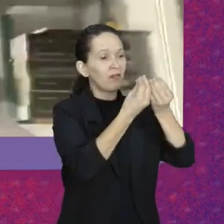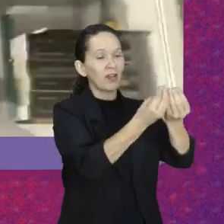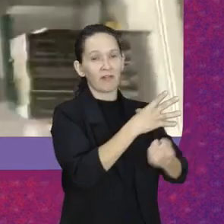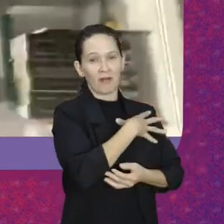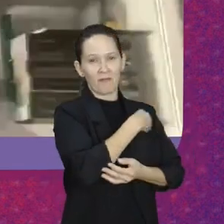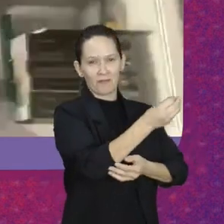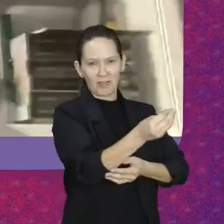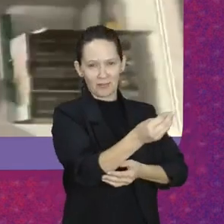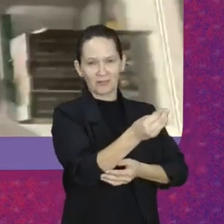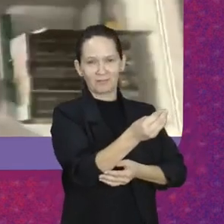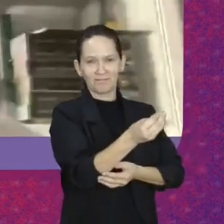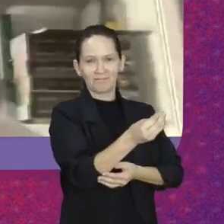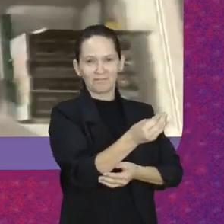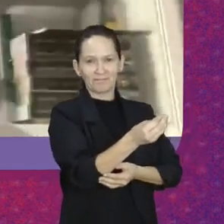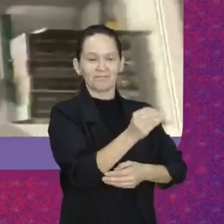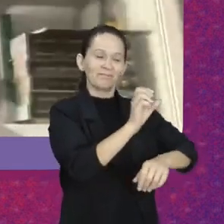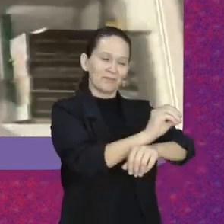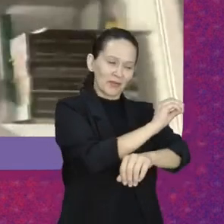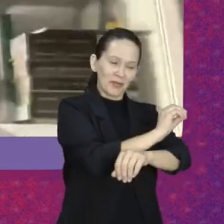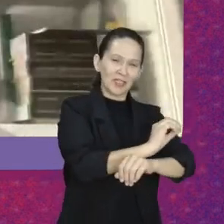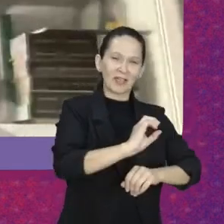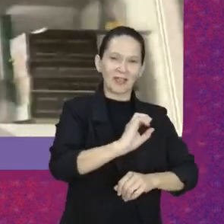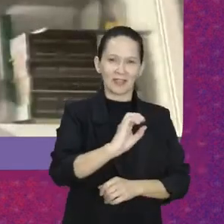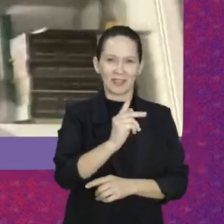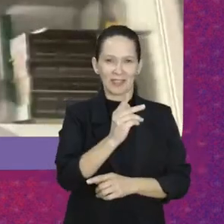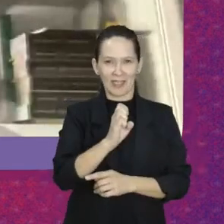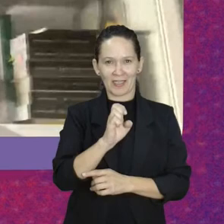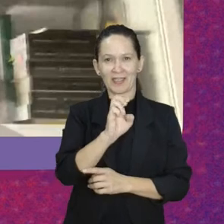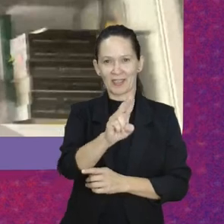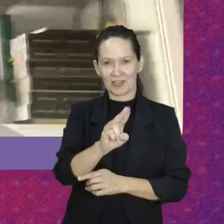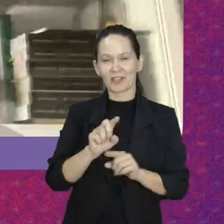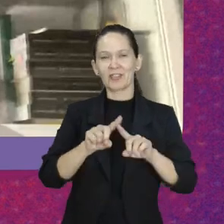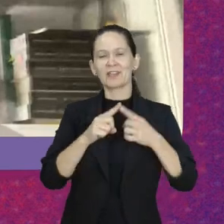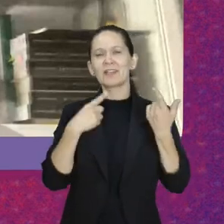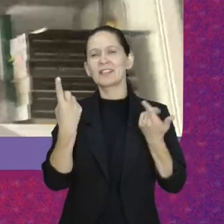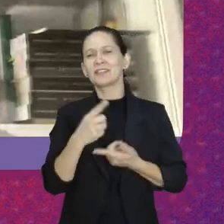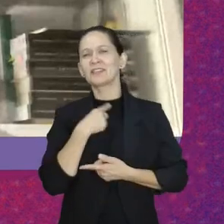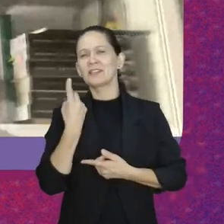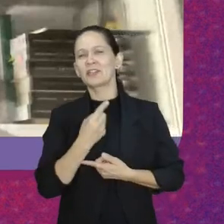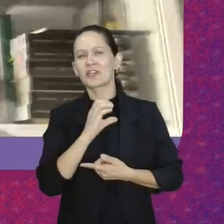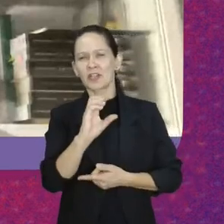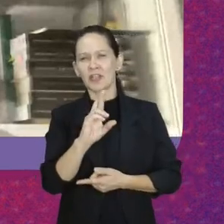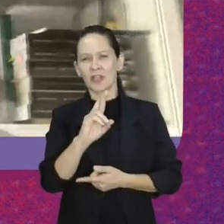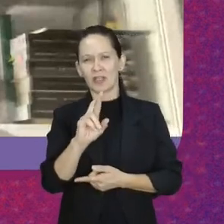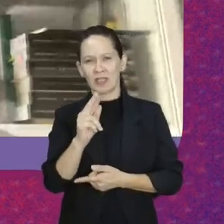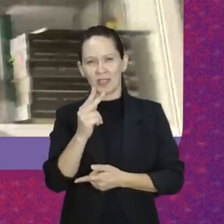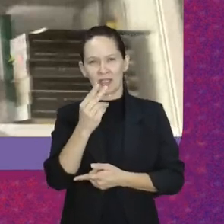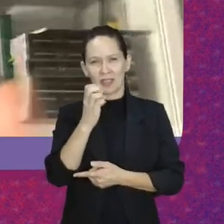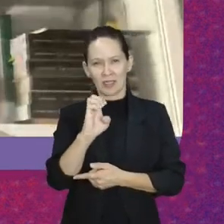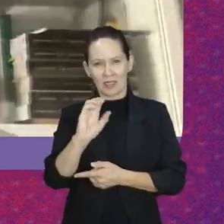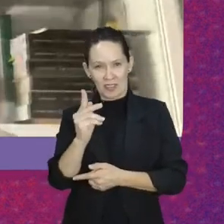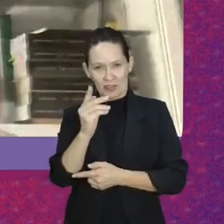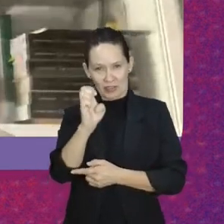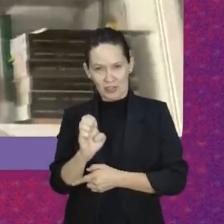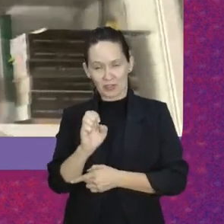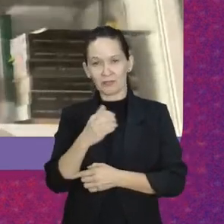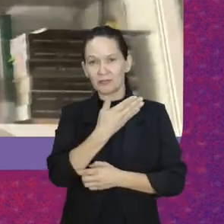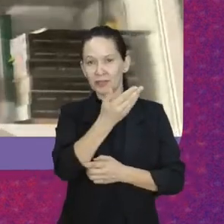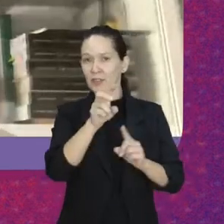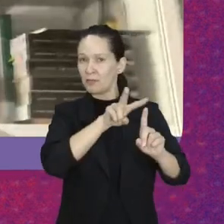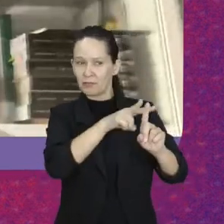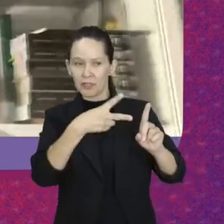quando trazem seus filhos para as creches. Então, eu só quero reiterar que essa perspectiva que vocês trazem